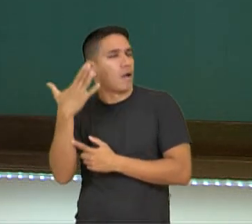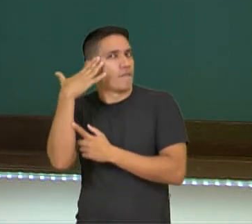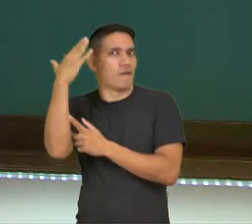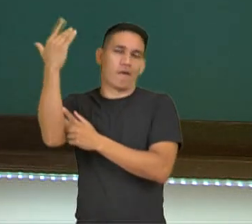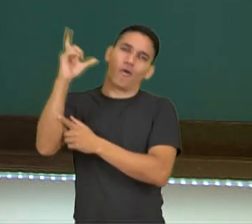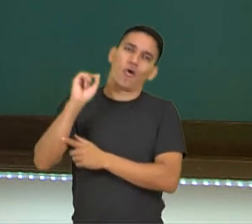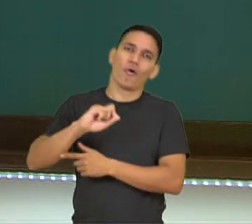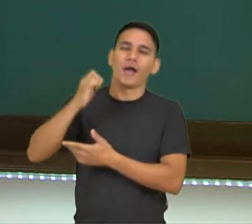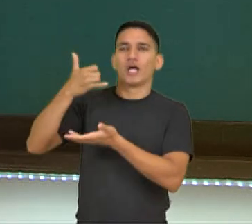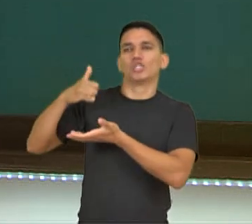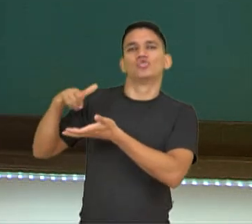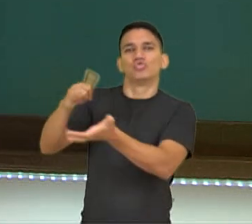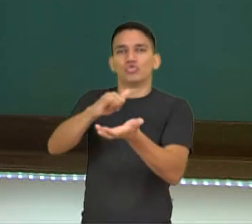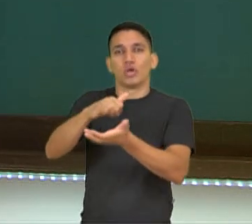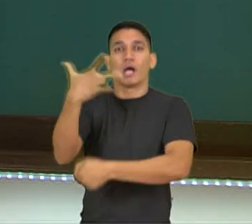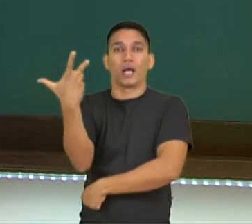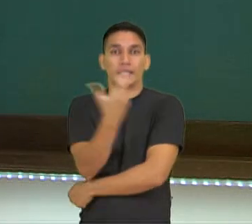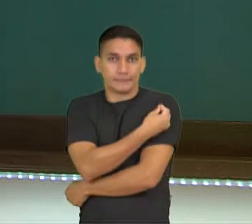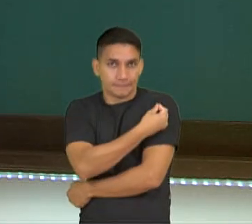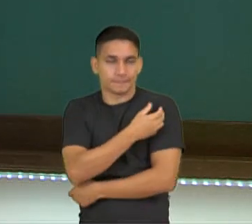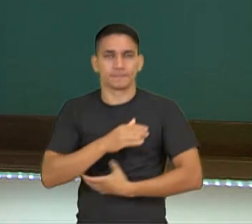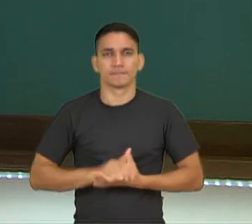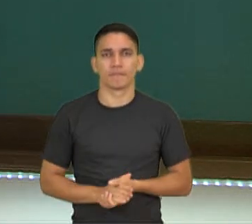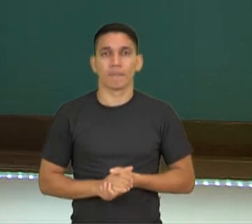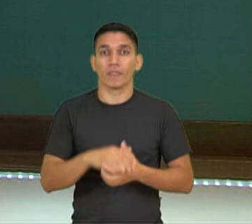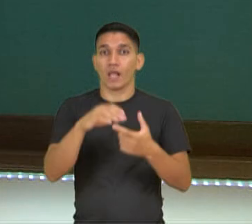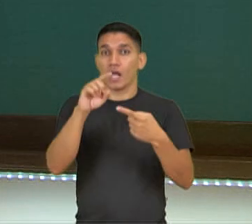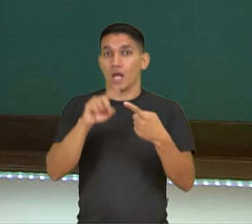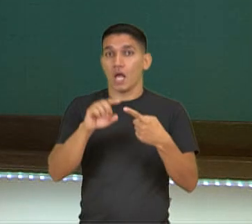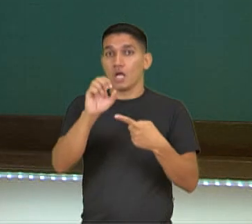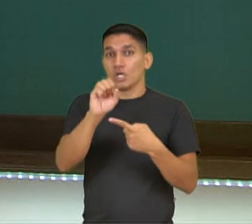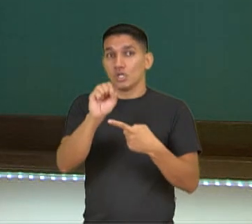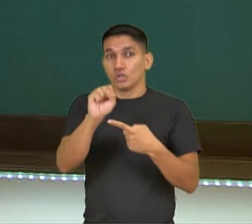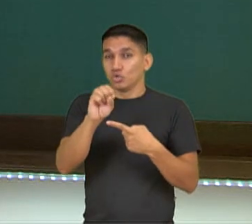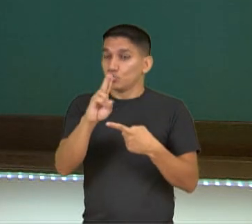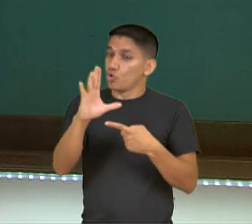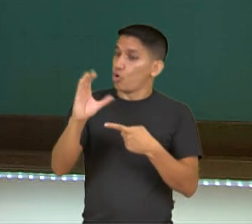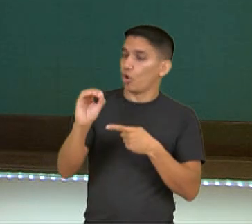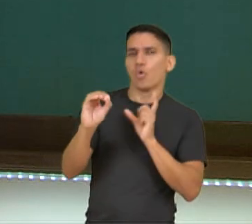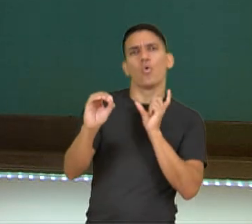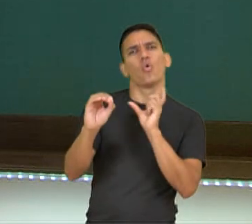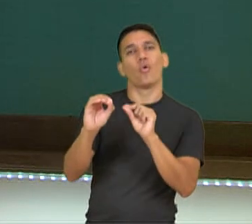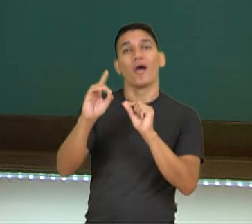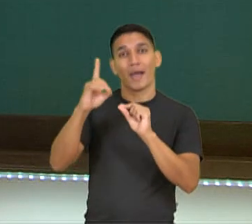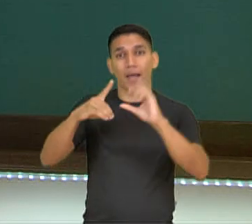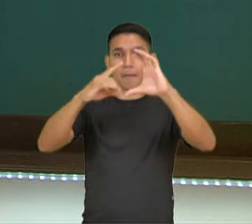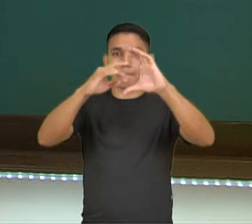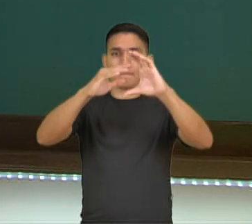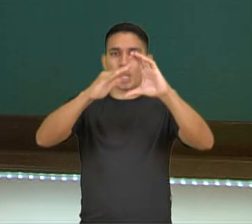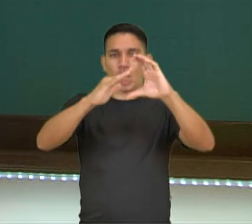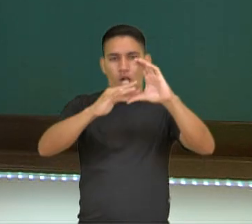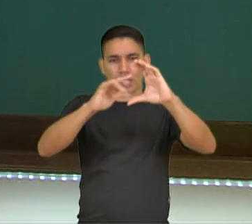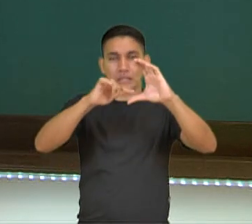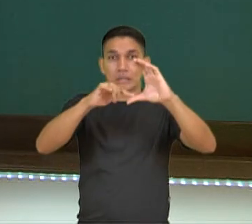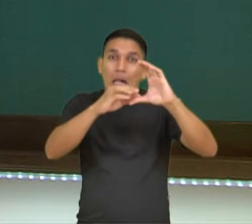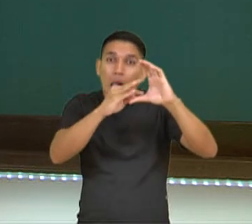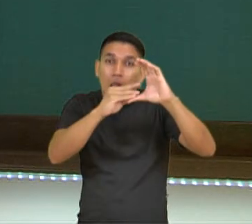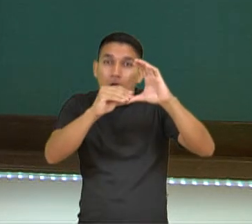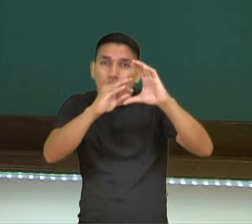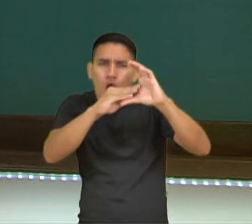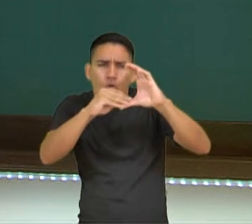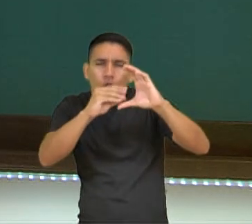como suspensões injetáveis. Os sucos, você tem o quê? Você tem o precipitado, né?